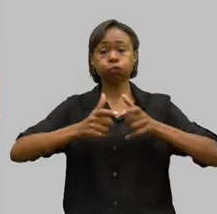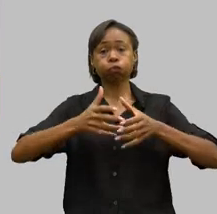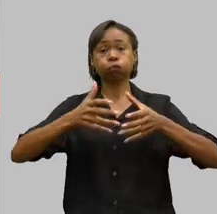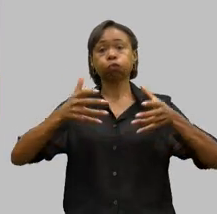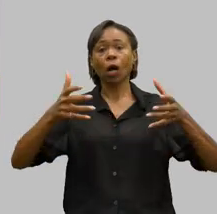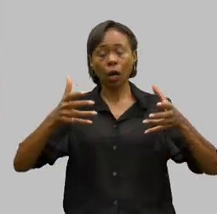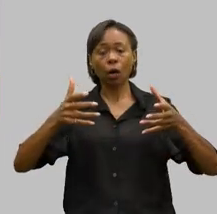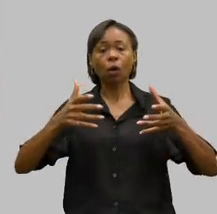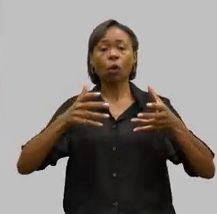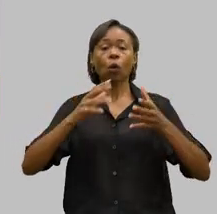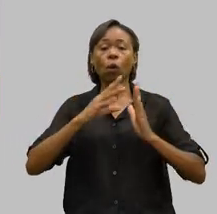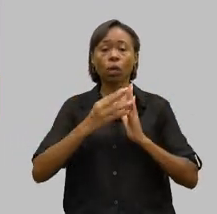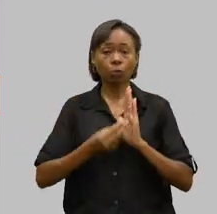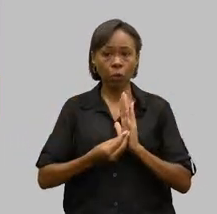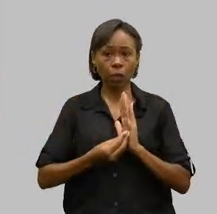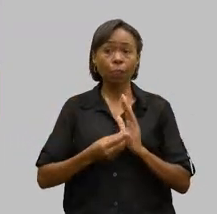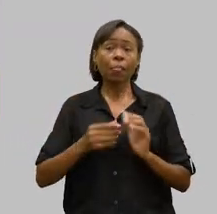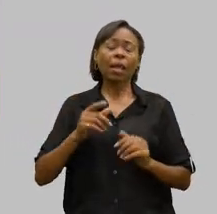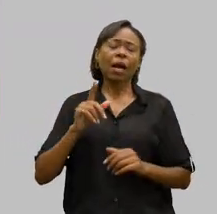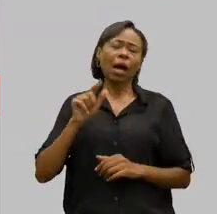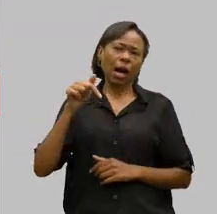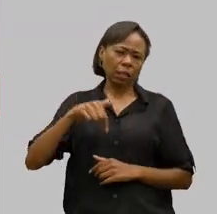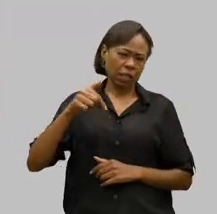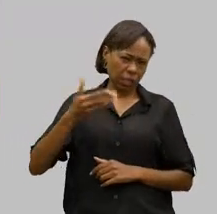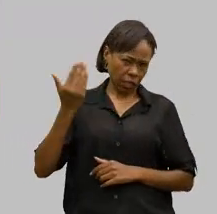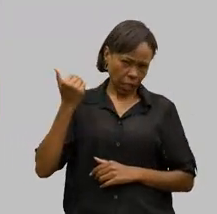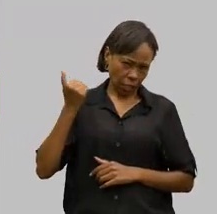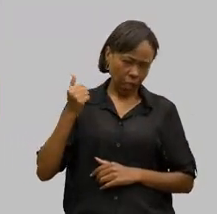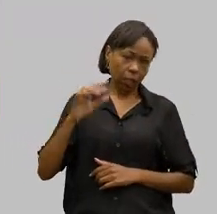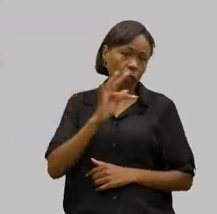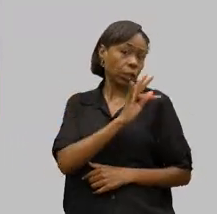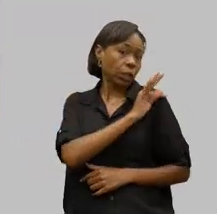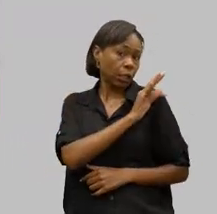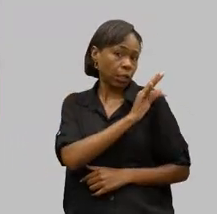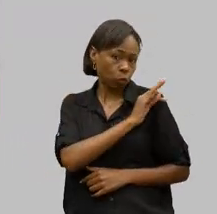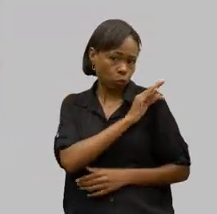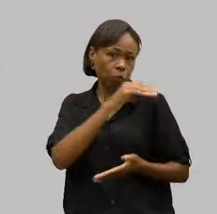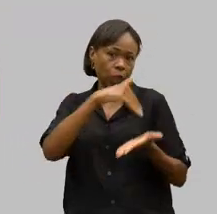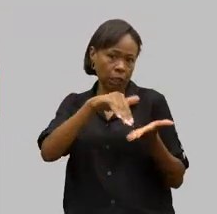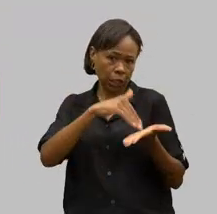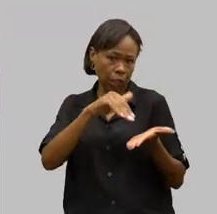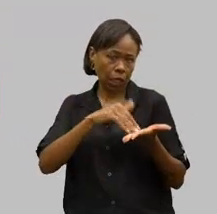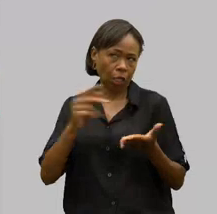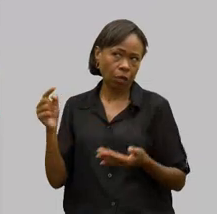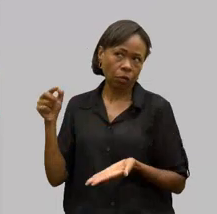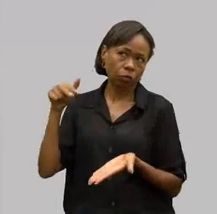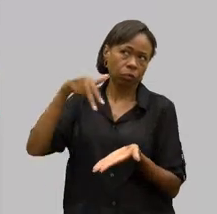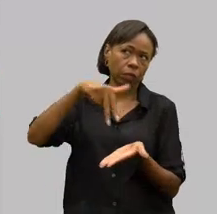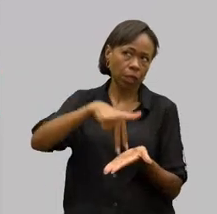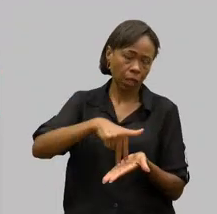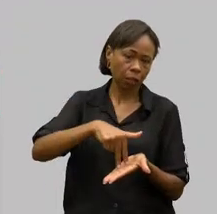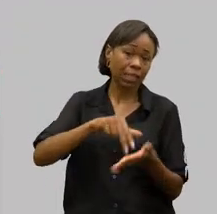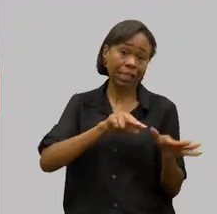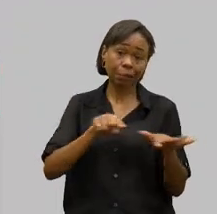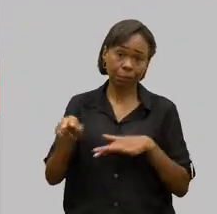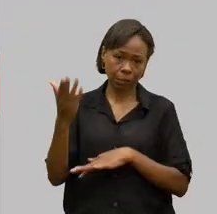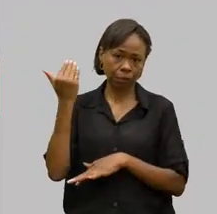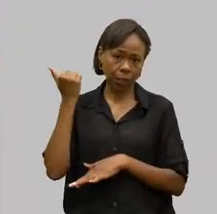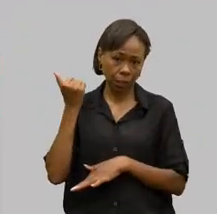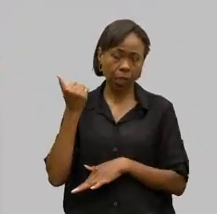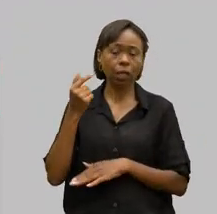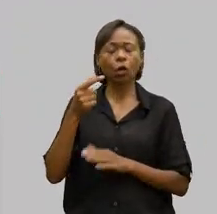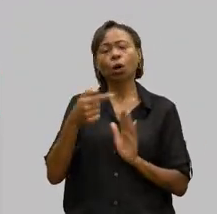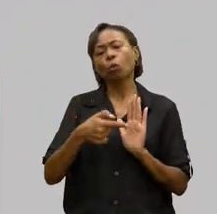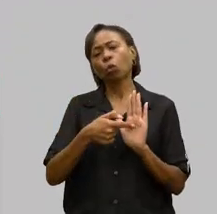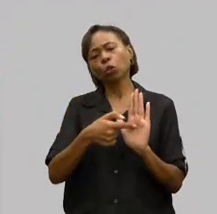nós tivemos aqui, secretário, inclusive com a presença de técnicos da secretaria, na semana passada, a apresentação de um